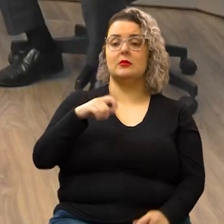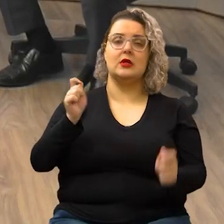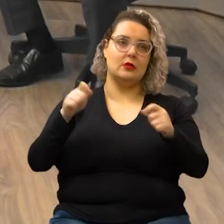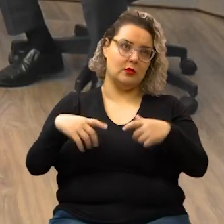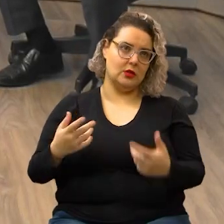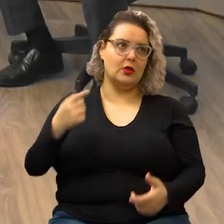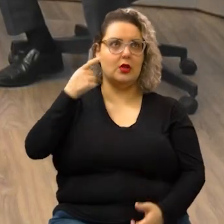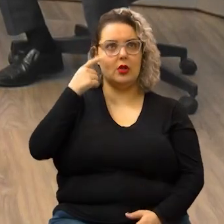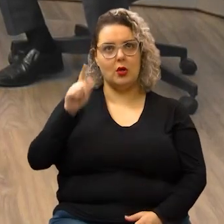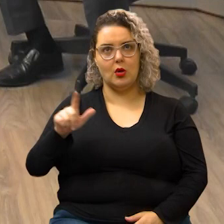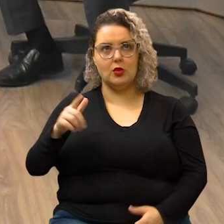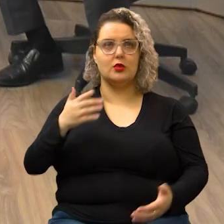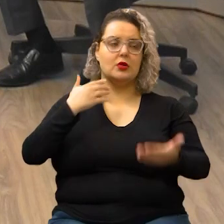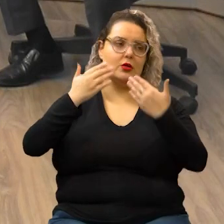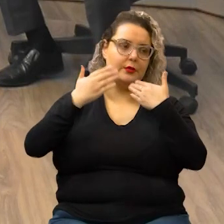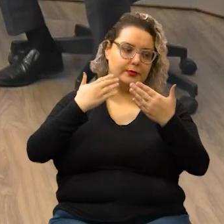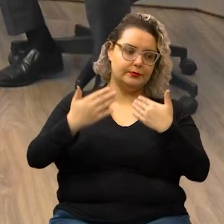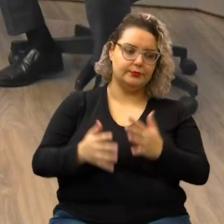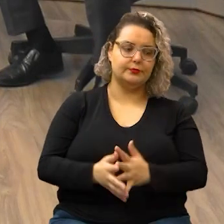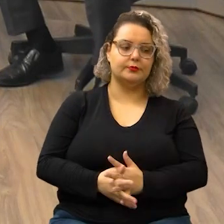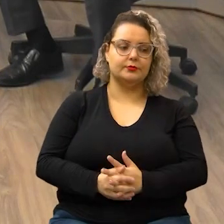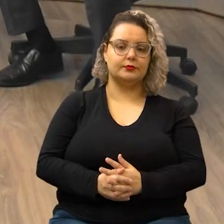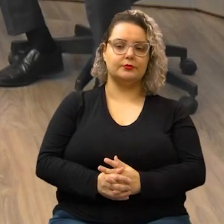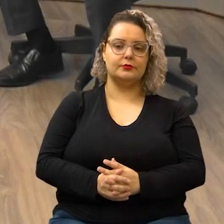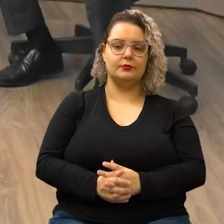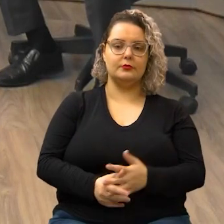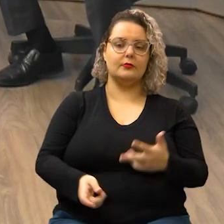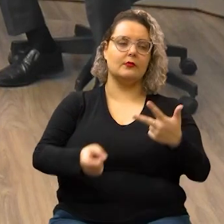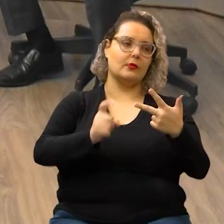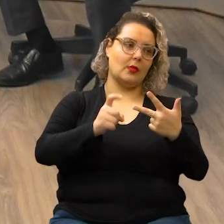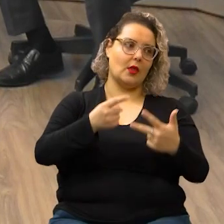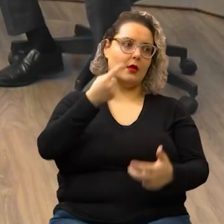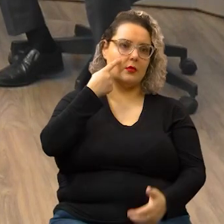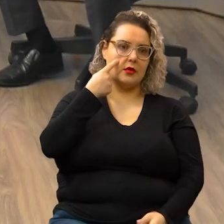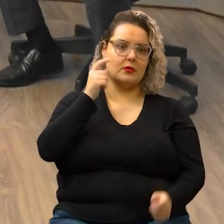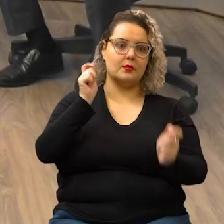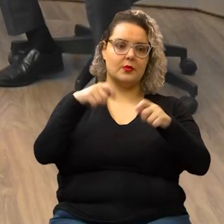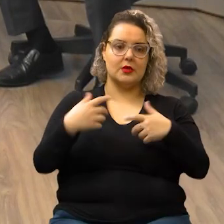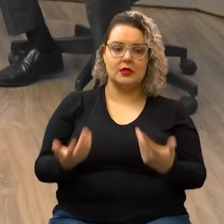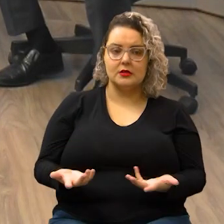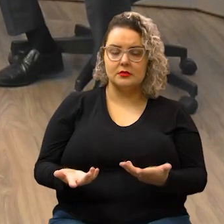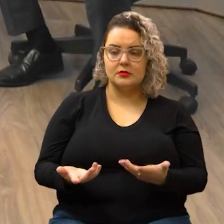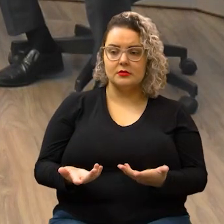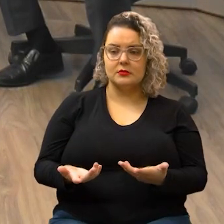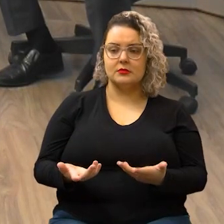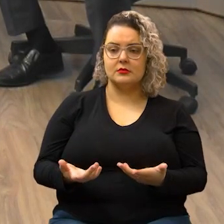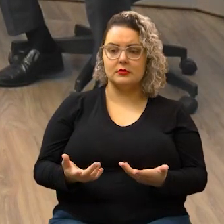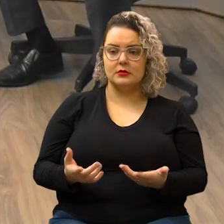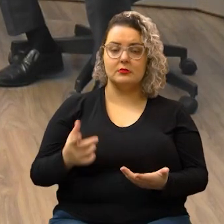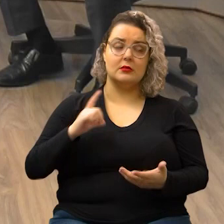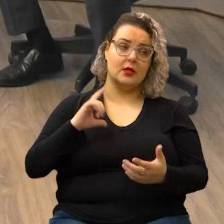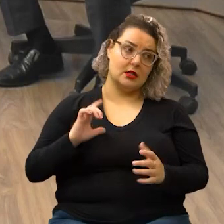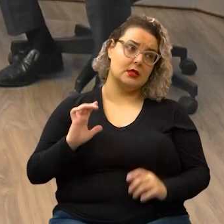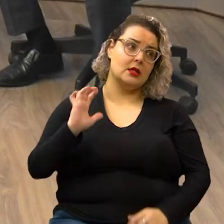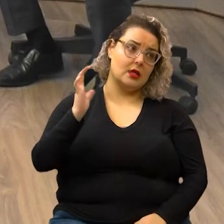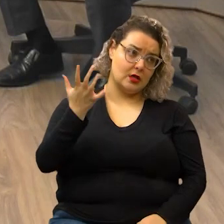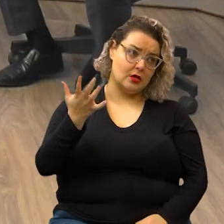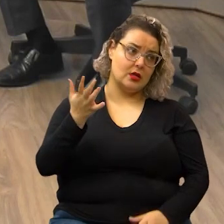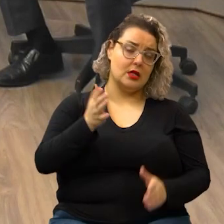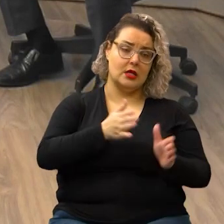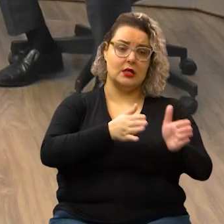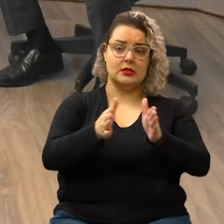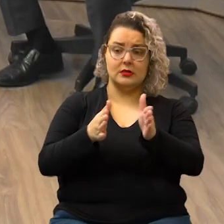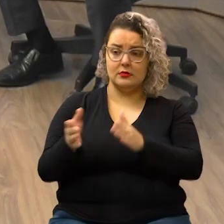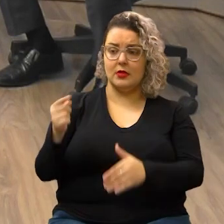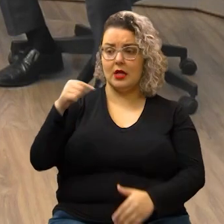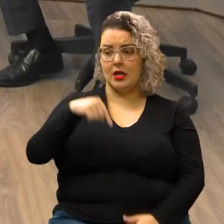claro que o senhor ainda vai conversar com o executivo para ver essa possibilidade, mas está acontecendo essa situação